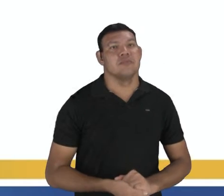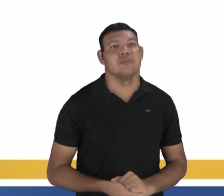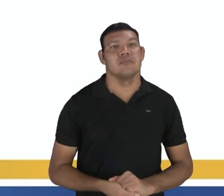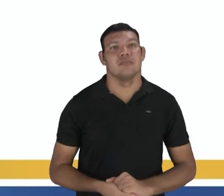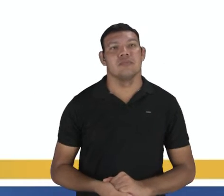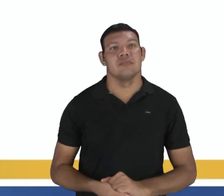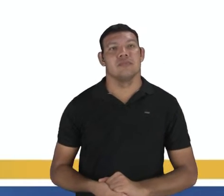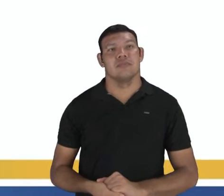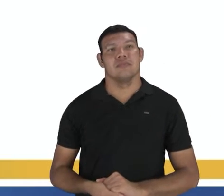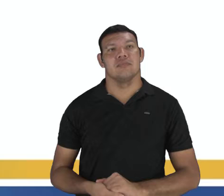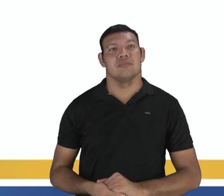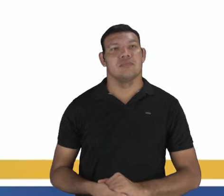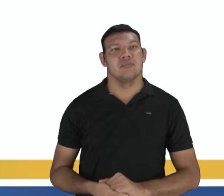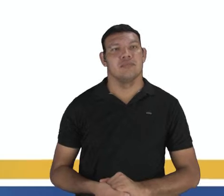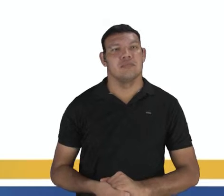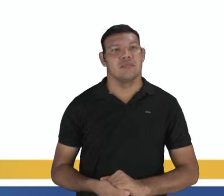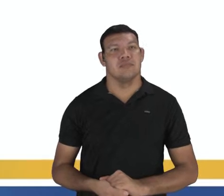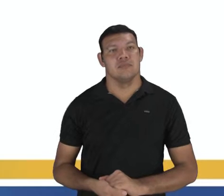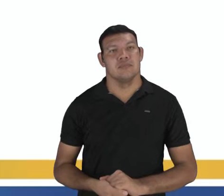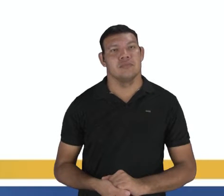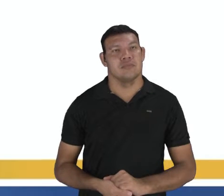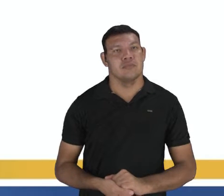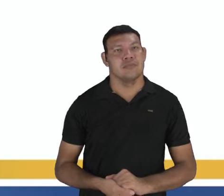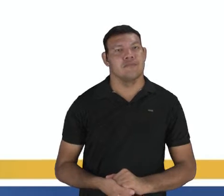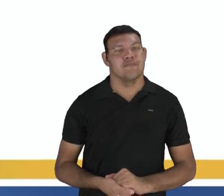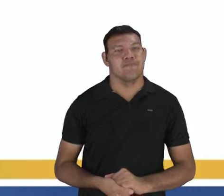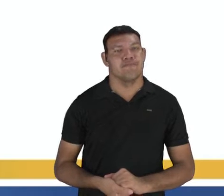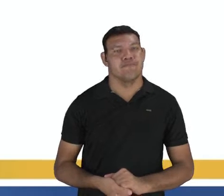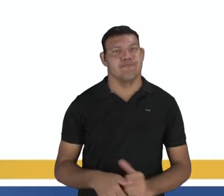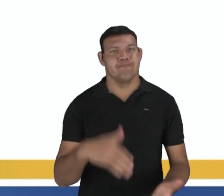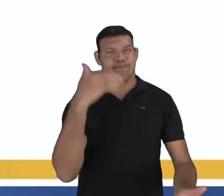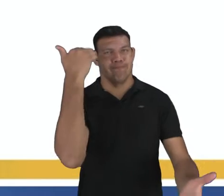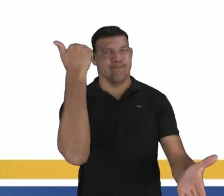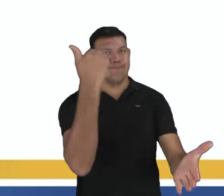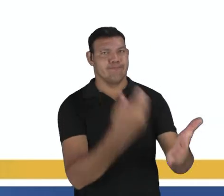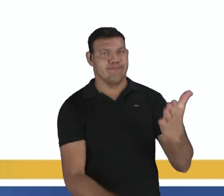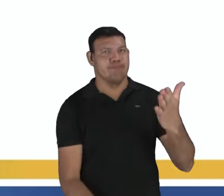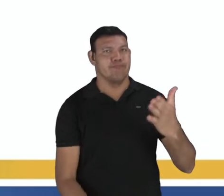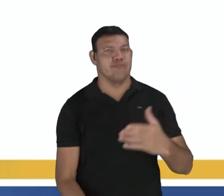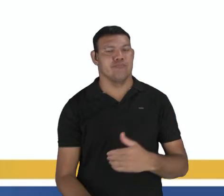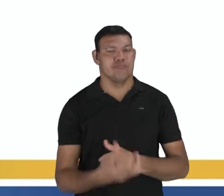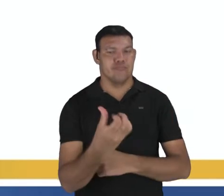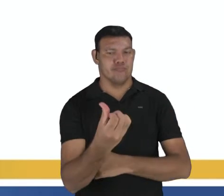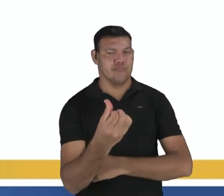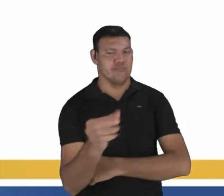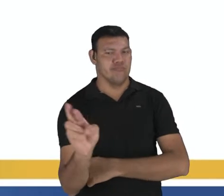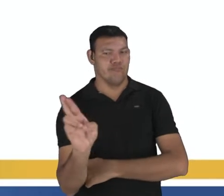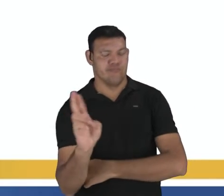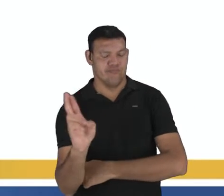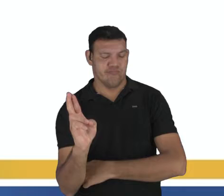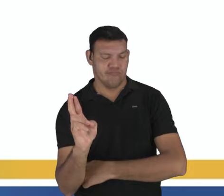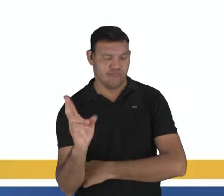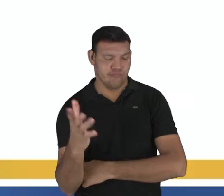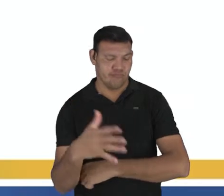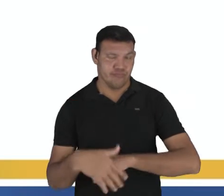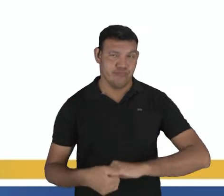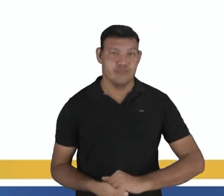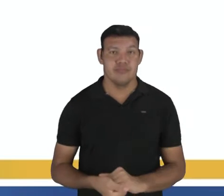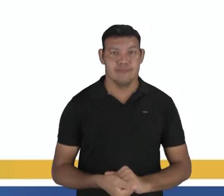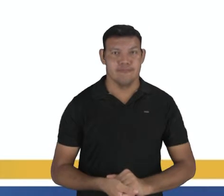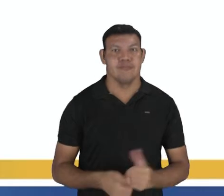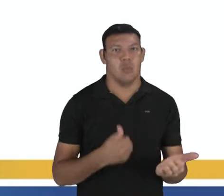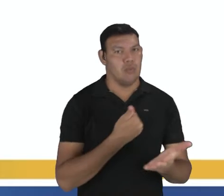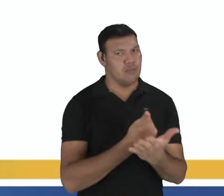I've just lost $5. Eu acabei de perder R$6. Observem ações